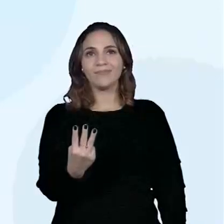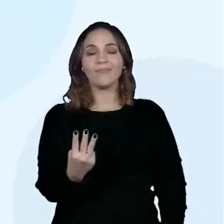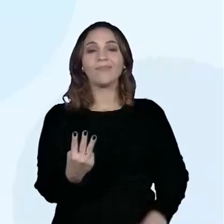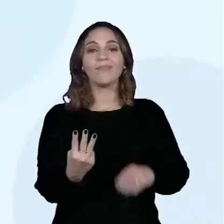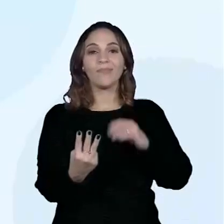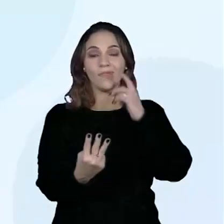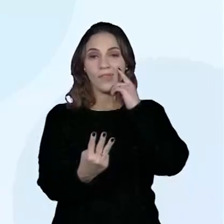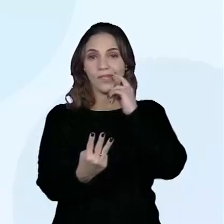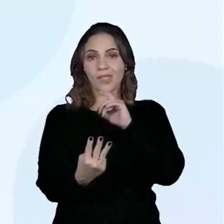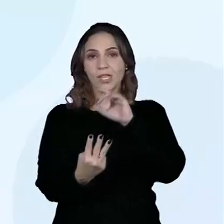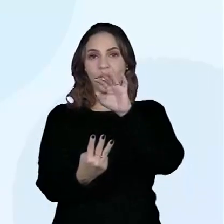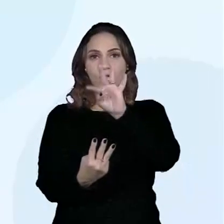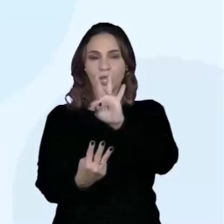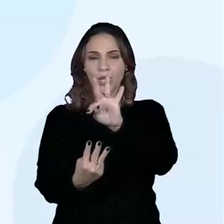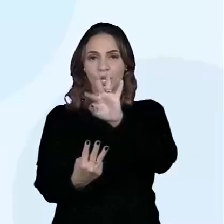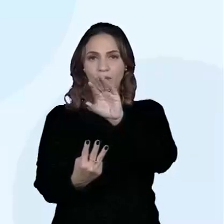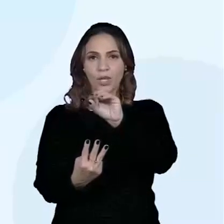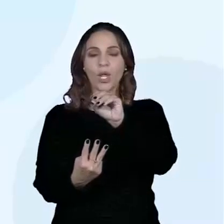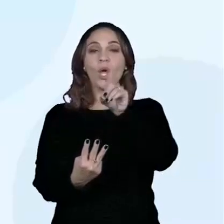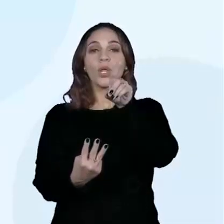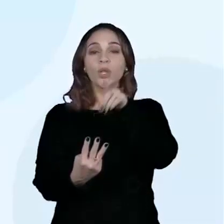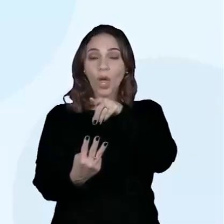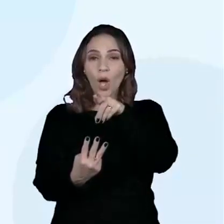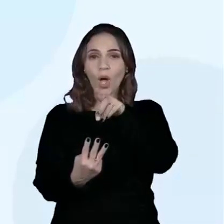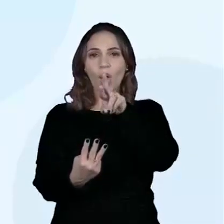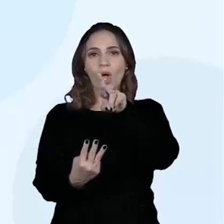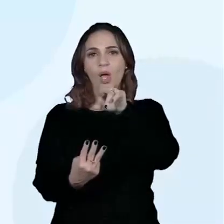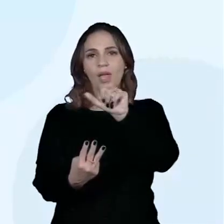dizendo tórax, a minha sílaba mais forte é o tó.